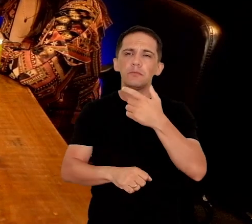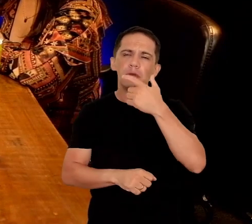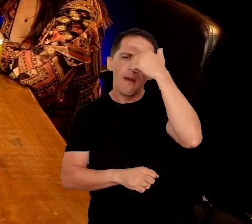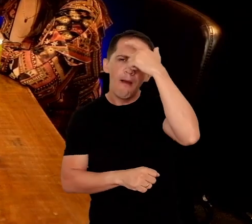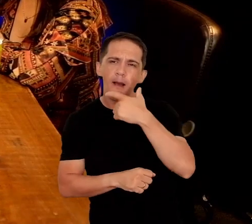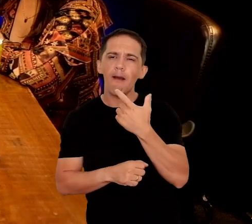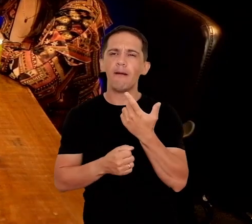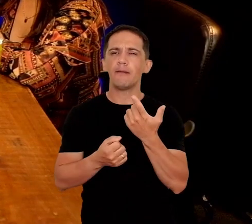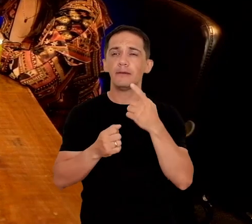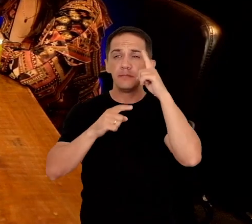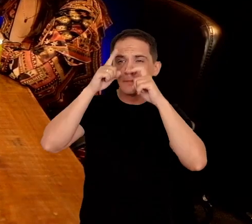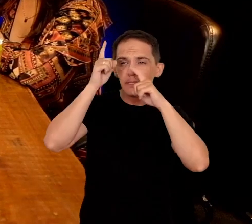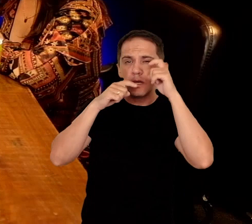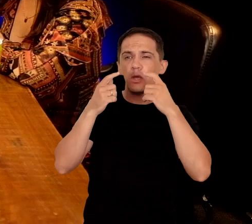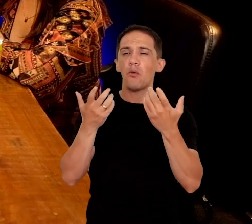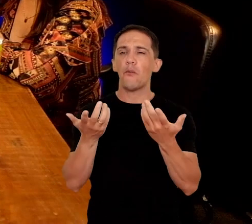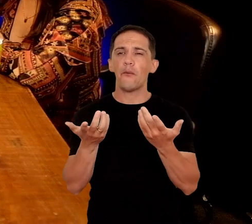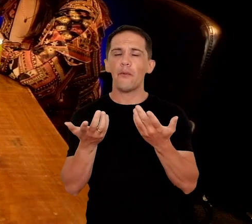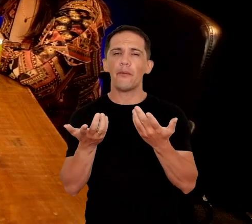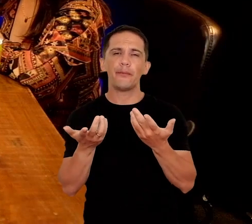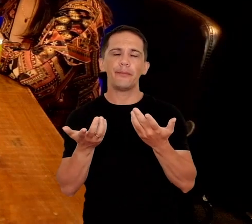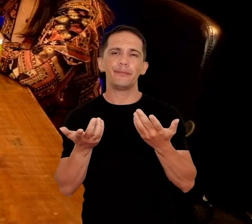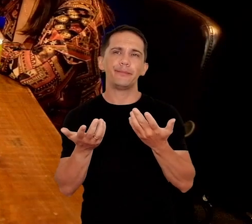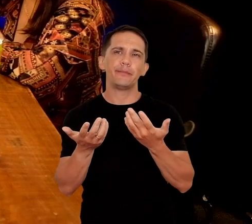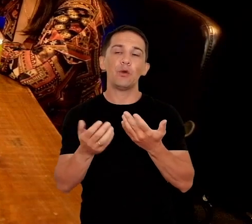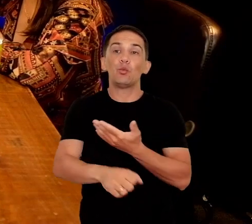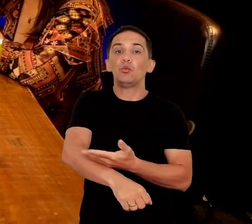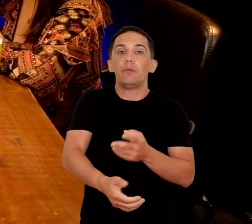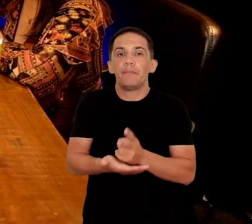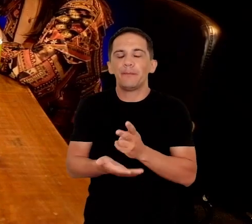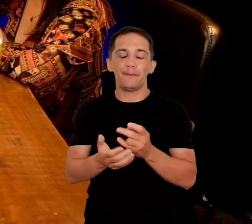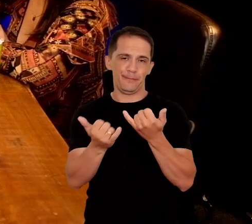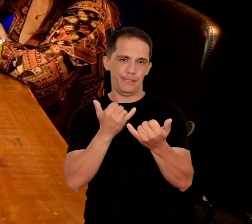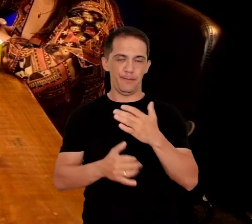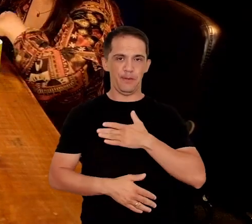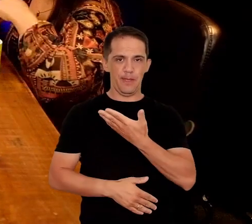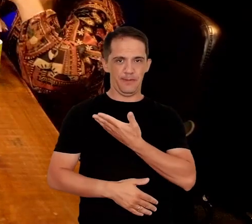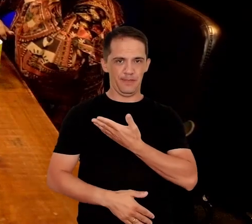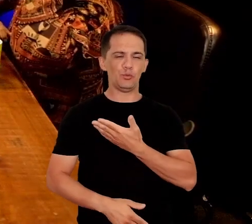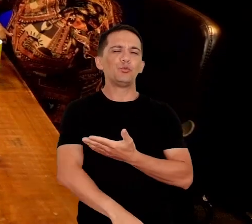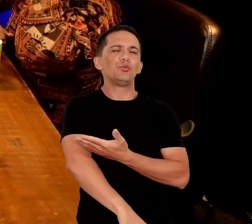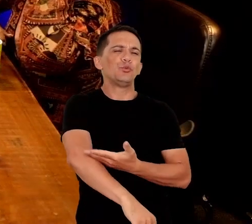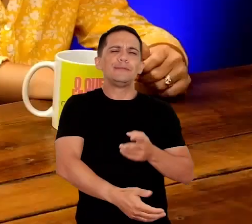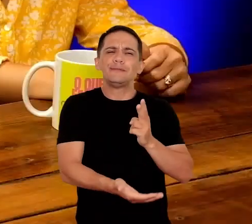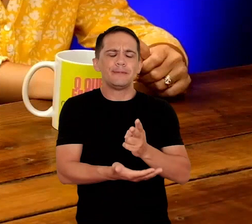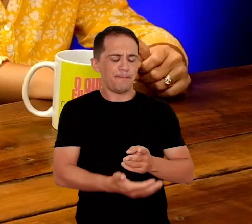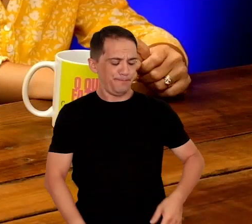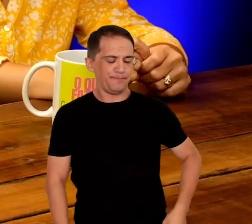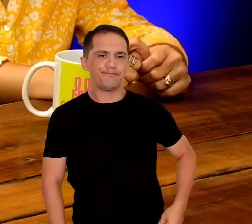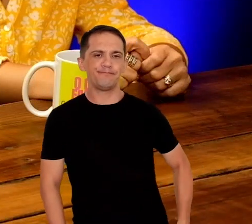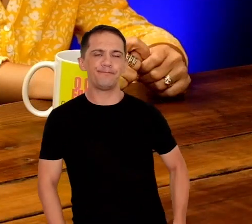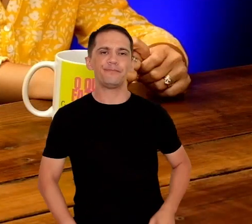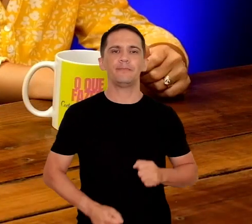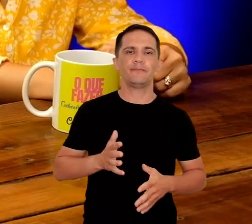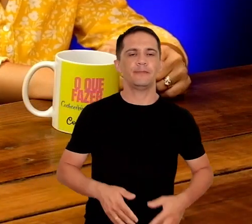amigo meu que ele tava, sempre que falava, ele dava uma puxadinha na camisa. O sinal dele ficou puxadinha na camisa. Que legal. Tem um outro que ele tinha uma muleta, daí o sinal